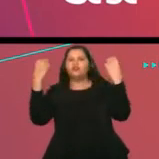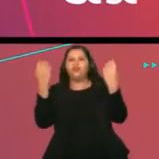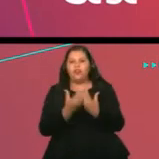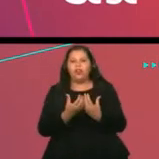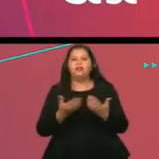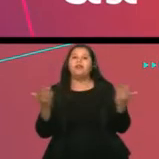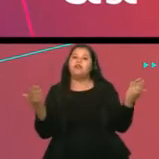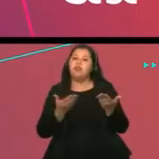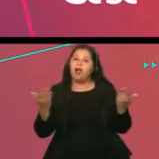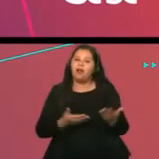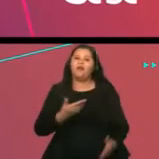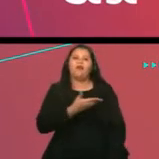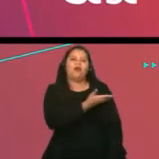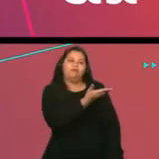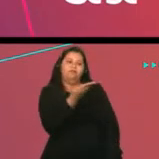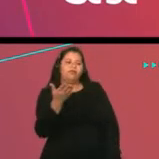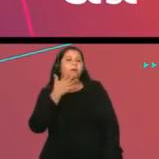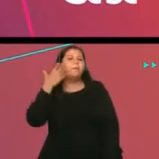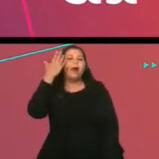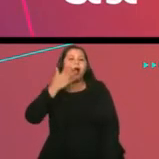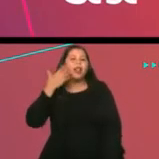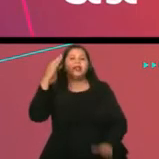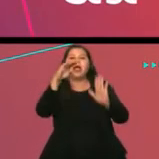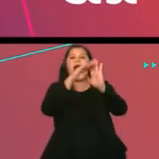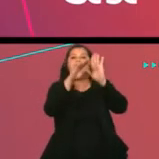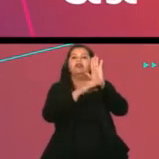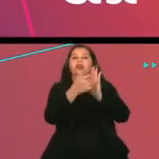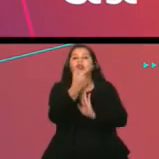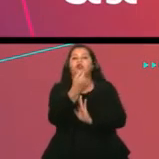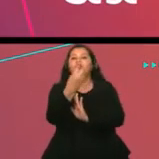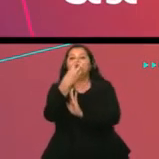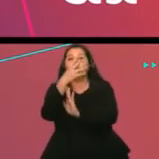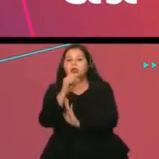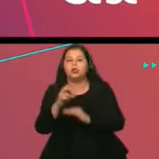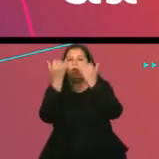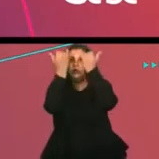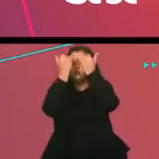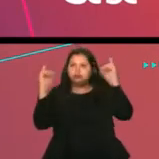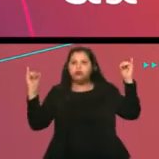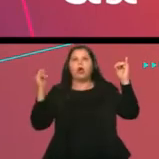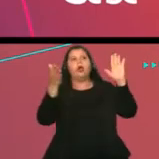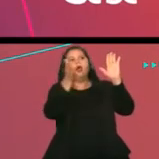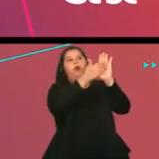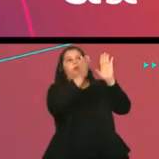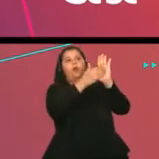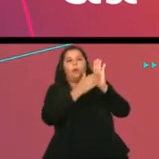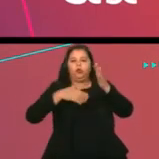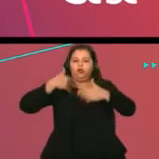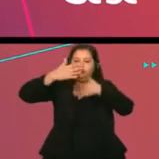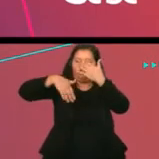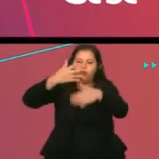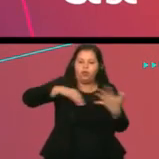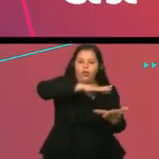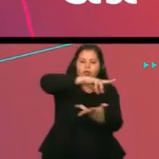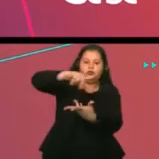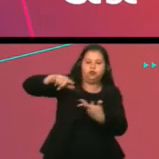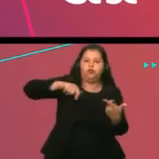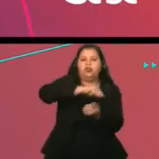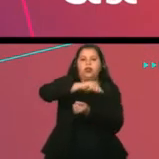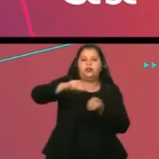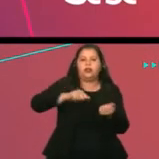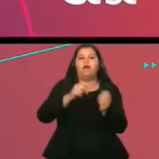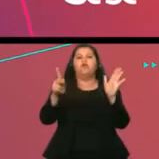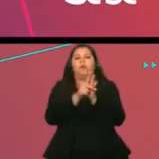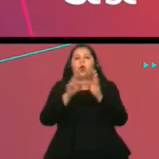agora sim eu deixo vocês com a palestra agenda 2030 e os impactos Dos objetivos de desenvolvimento sustentável da